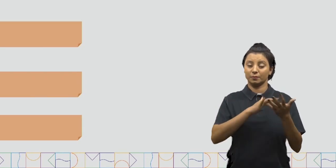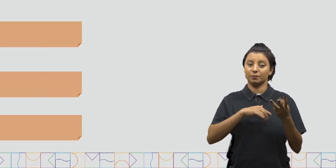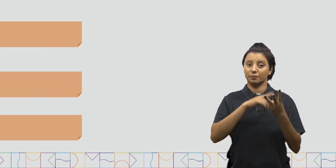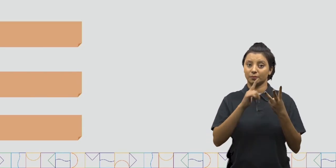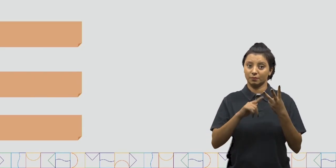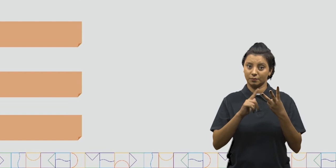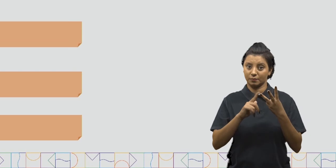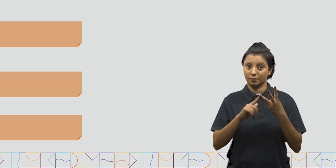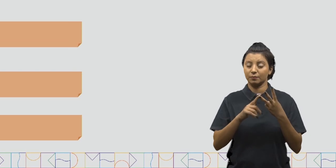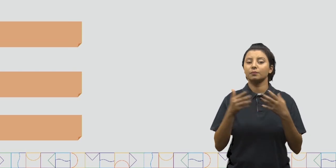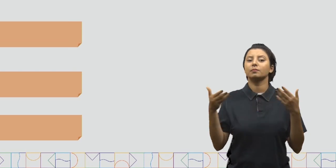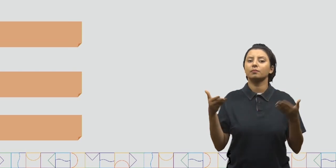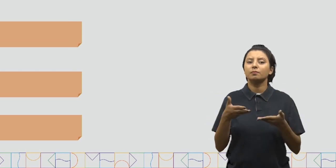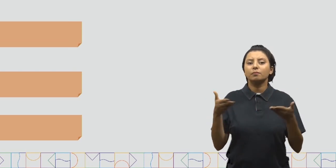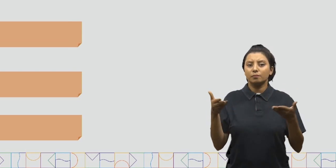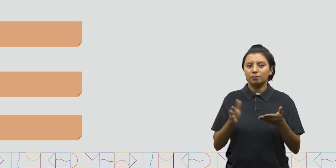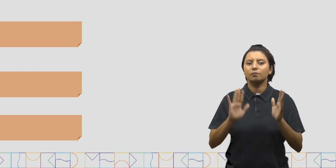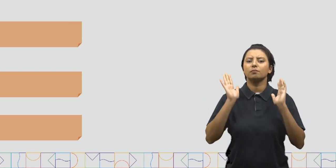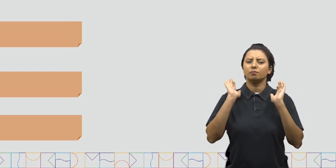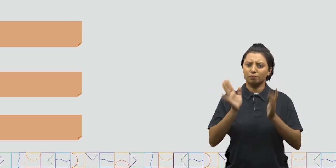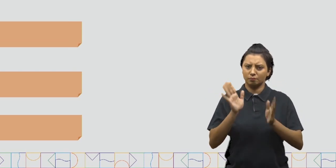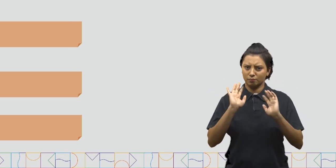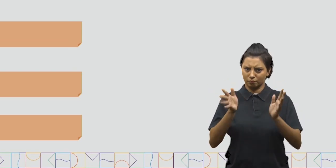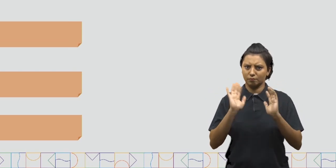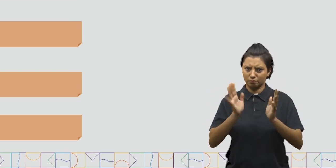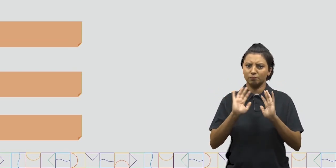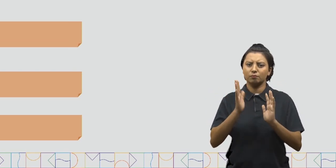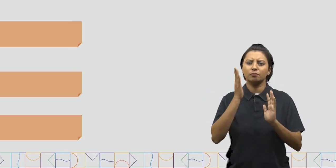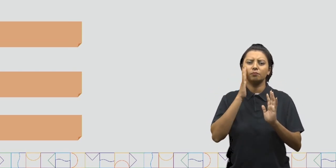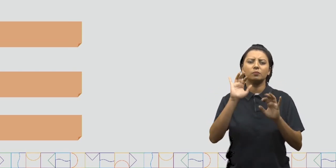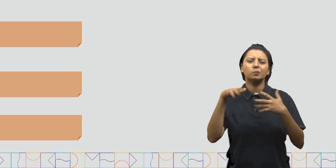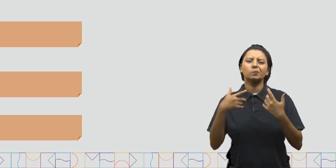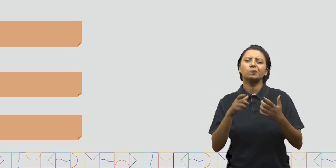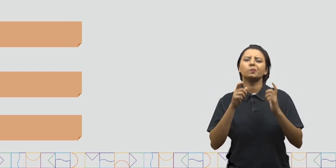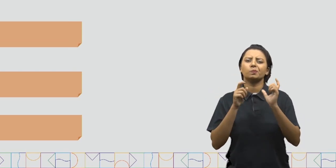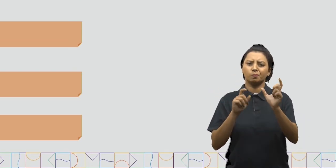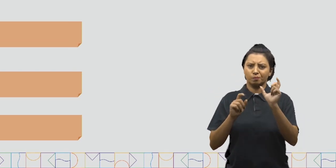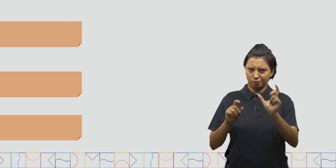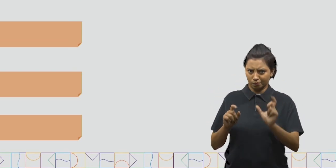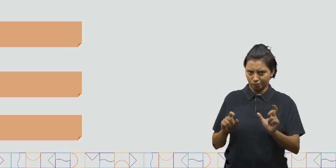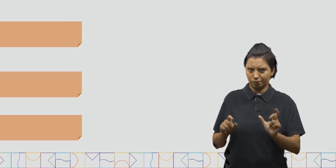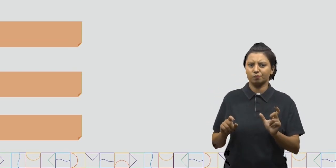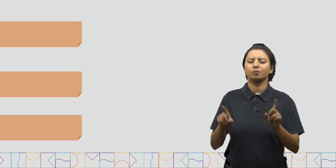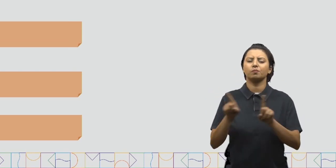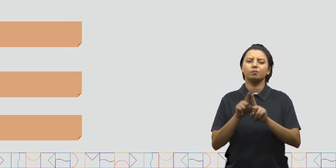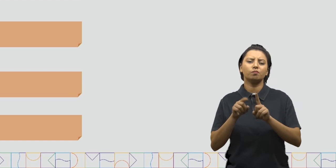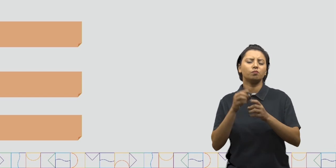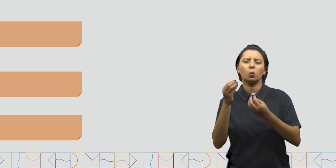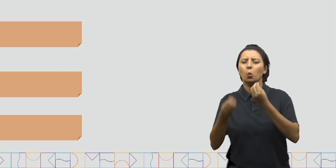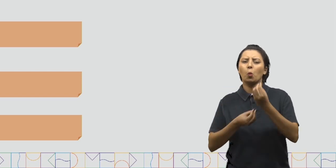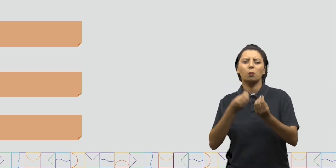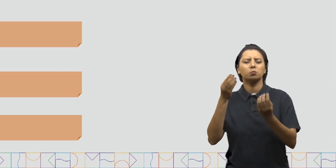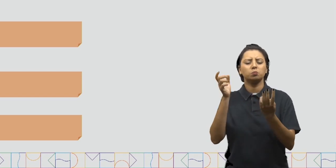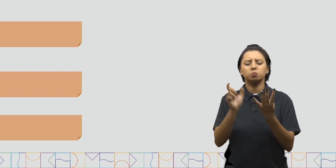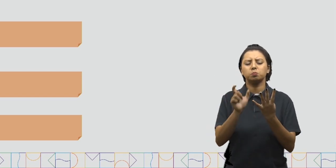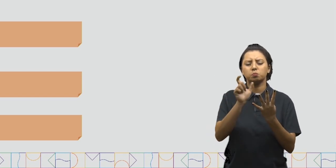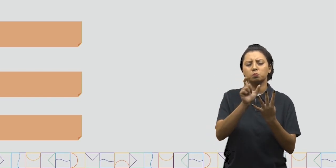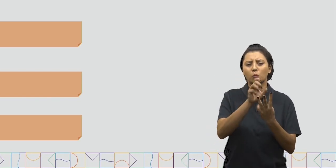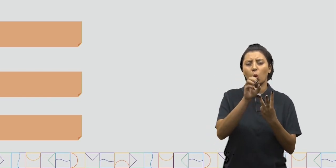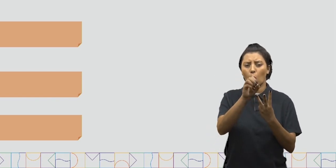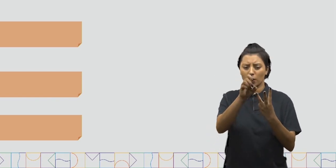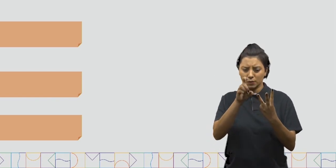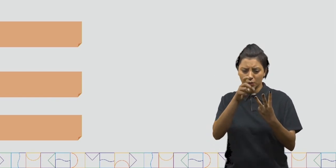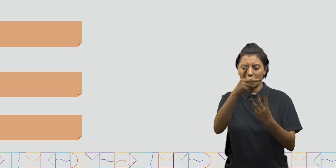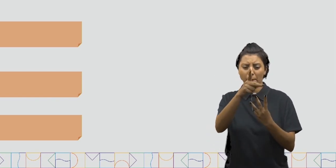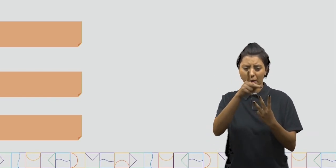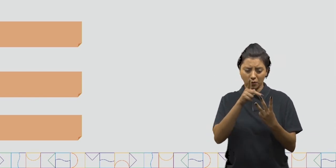número 3. Agora que você já sabe qual é a sílaba tônica e a posição em que elas estão, nós vamos